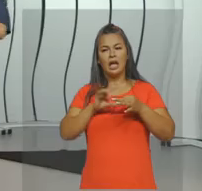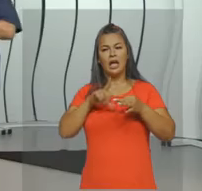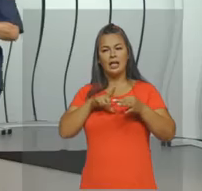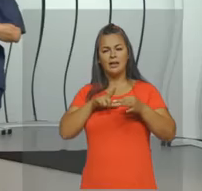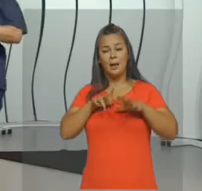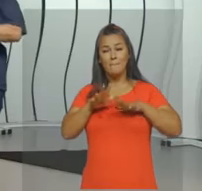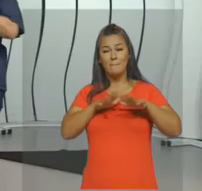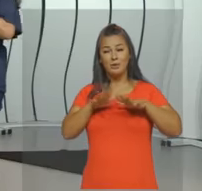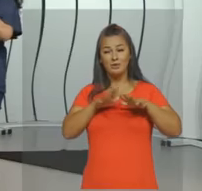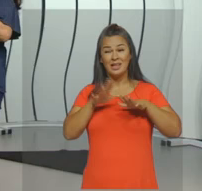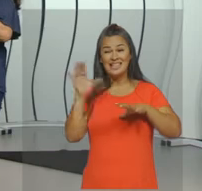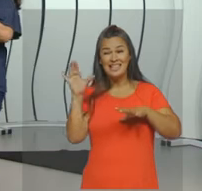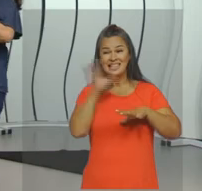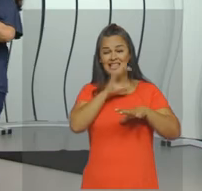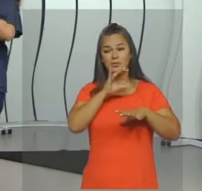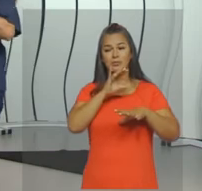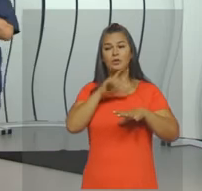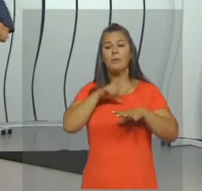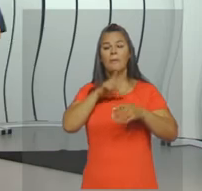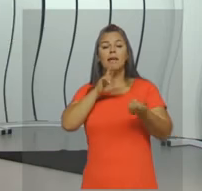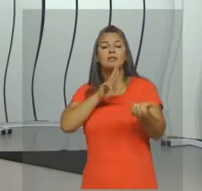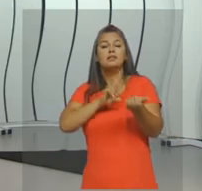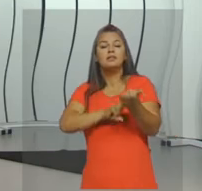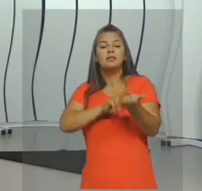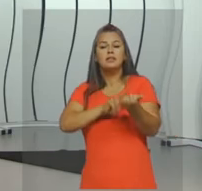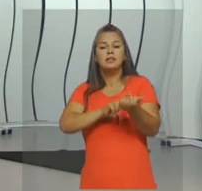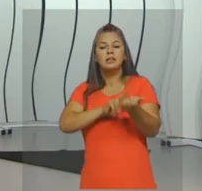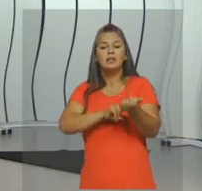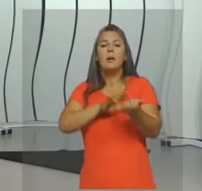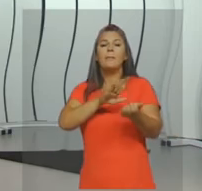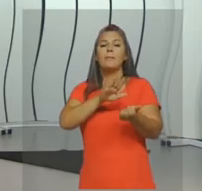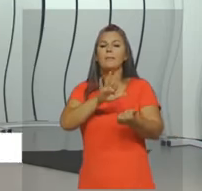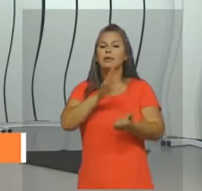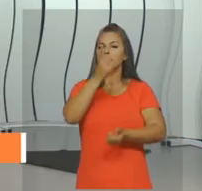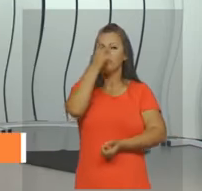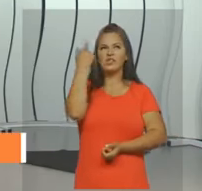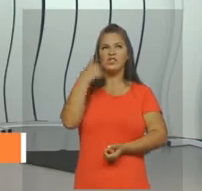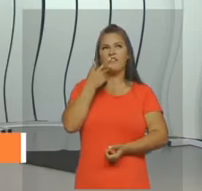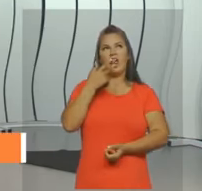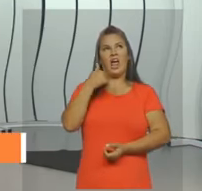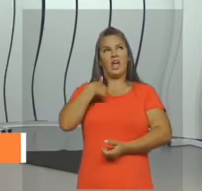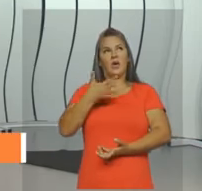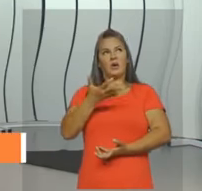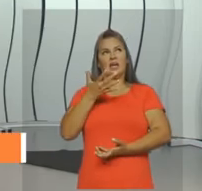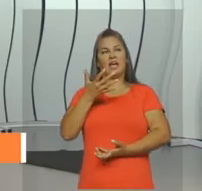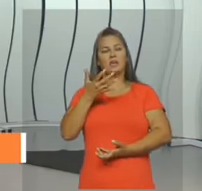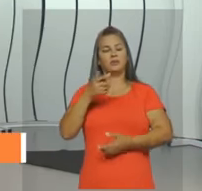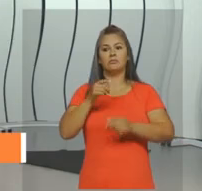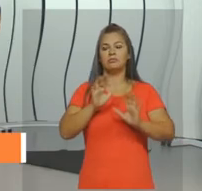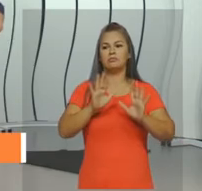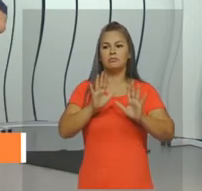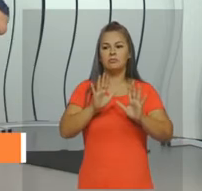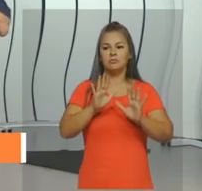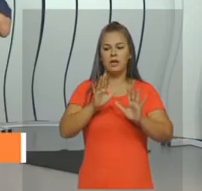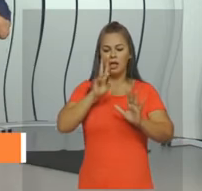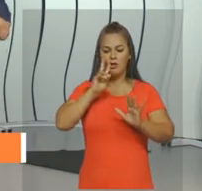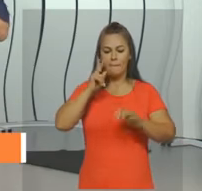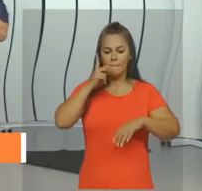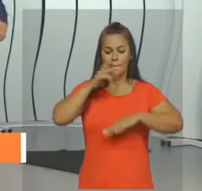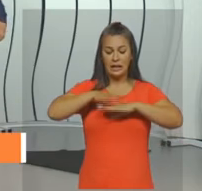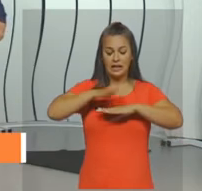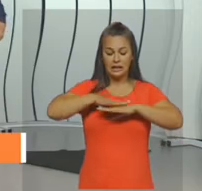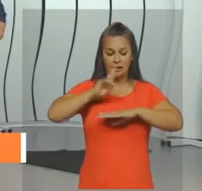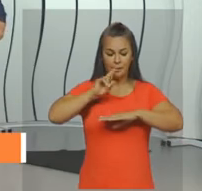é rápida, é rítmica e é involuntária. Gente, pensa, involuntária, é o contrário. Eu posso,